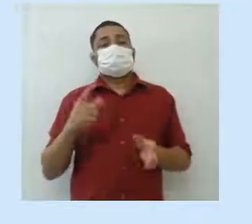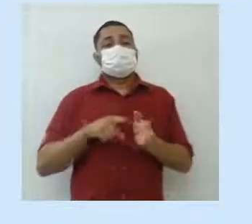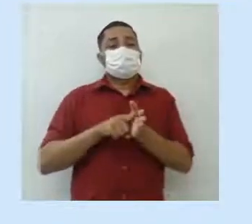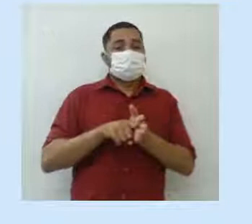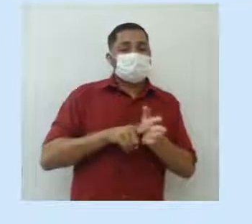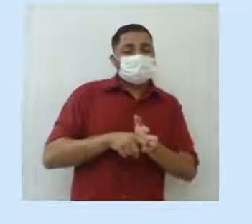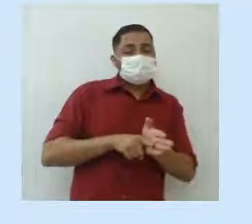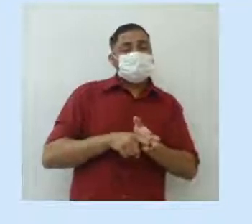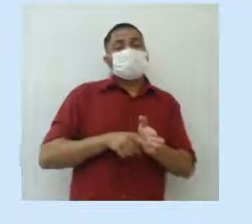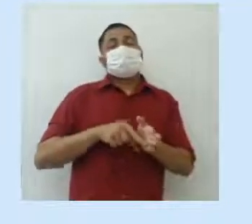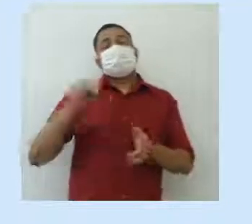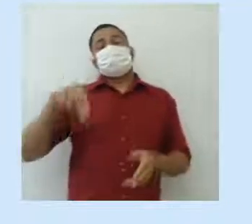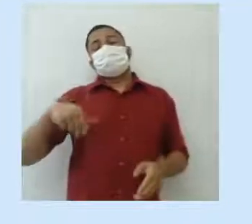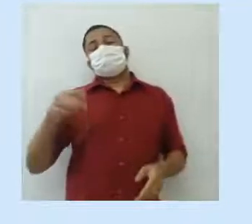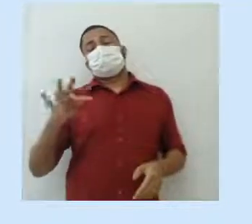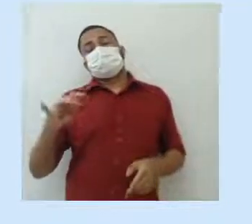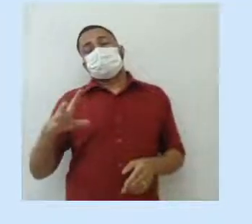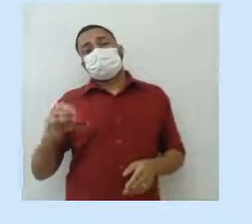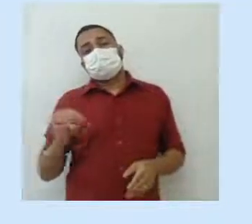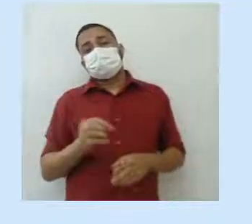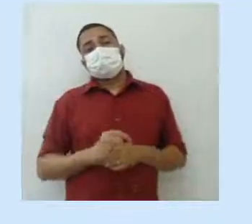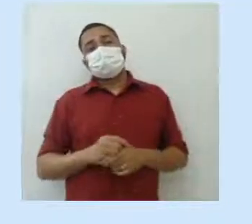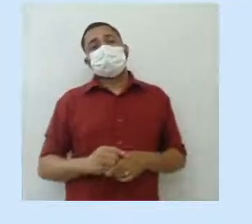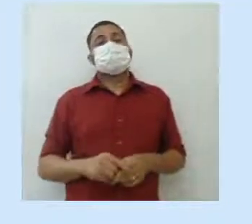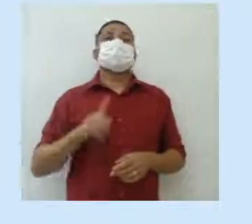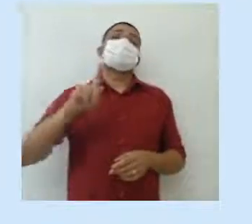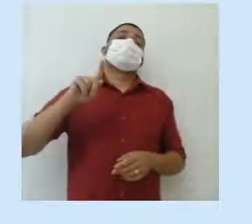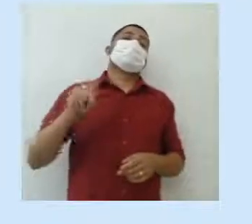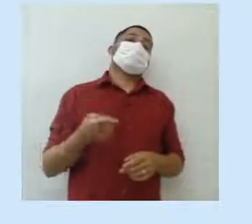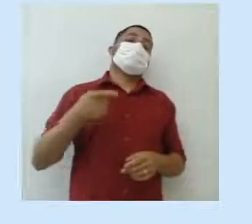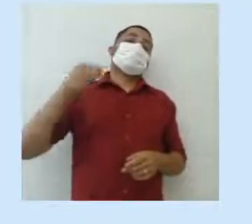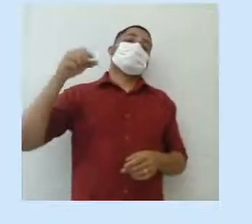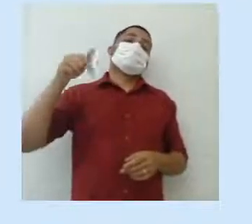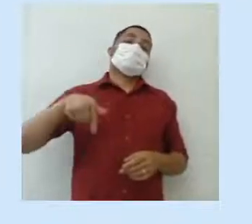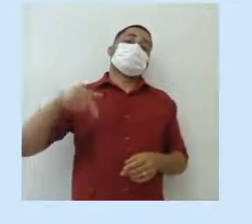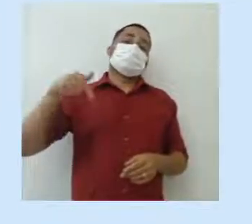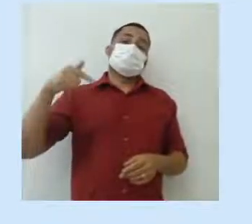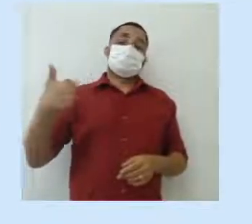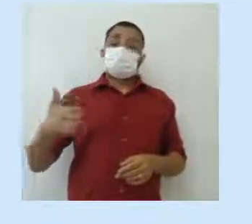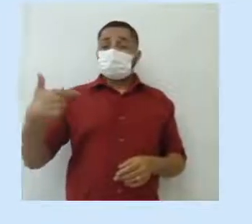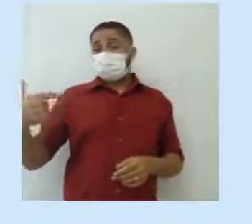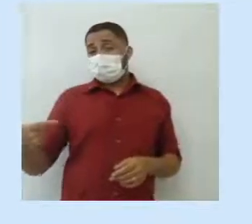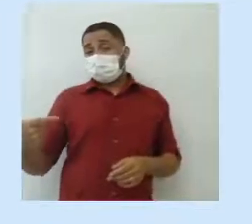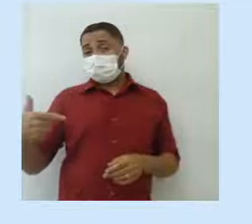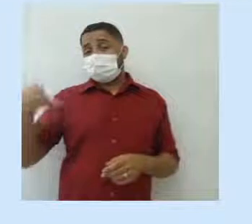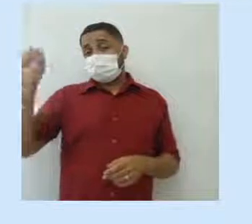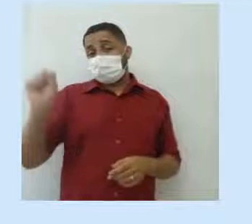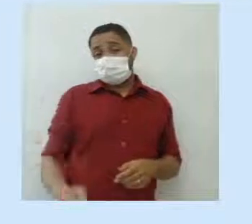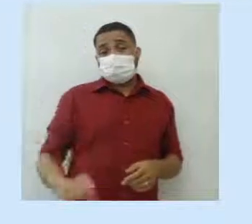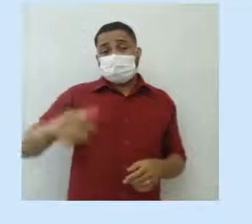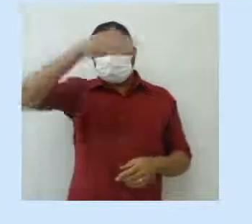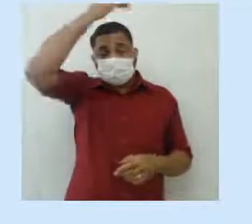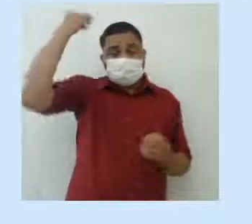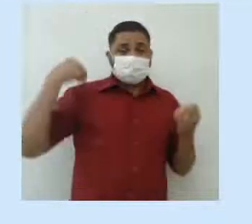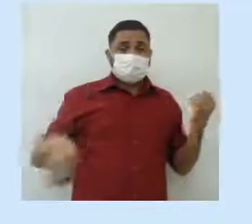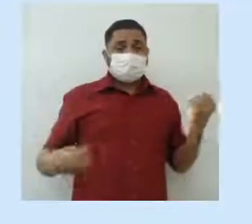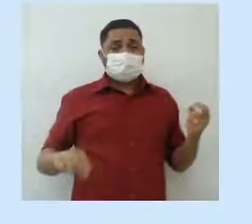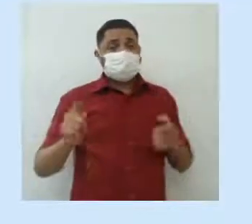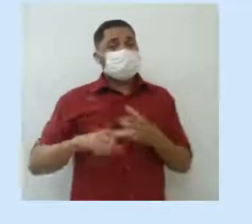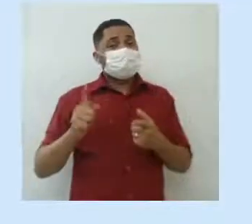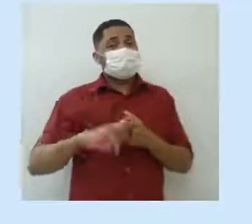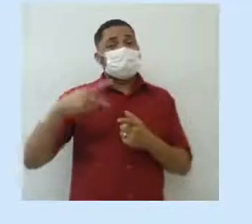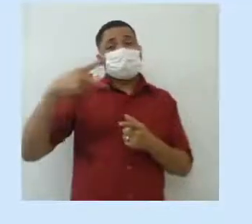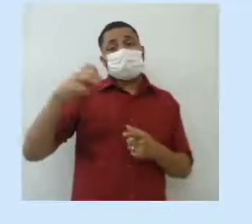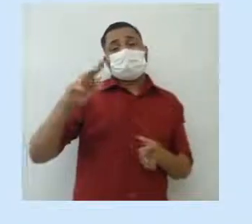do nativo, houve uma revolta em 1712, no sul do México. Também no Peru eclodiram